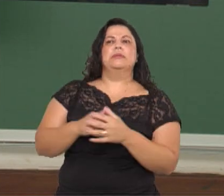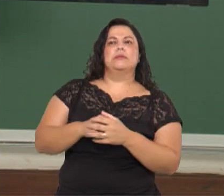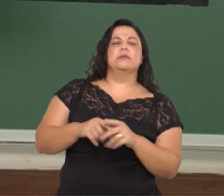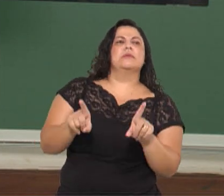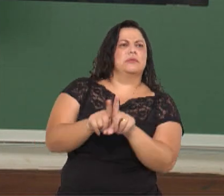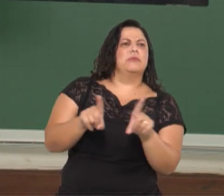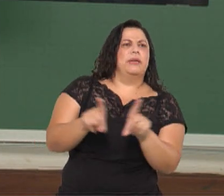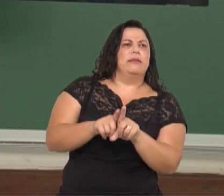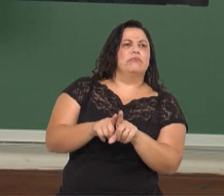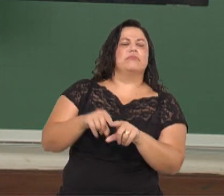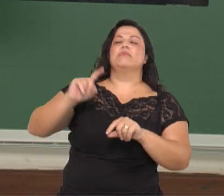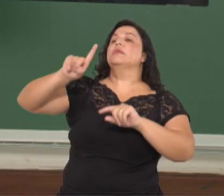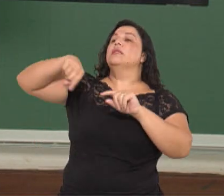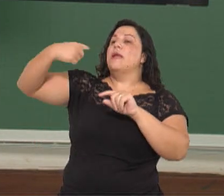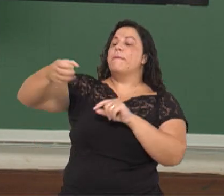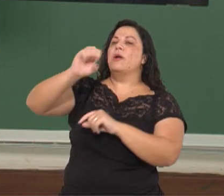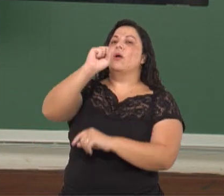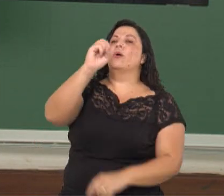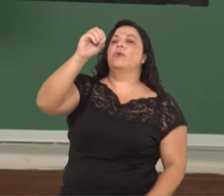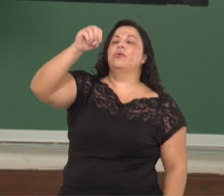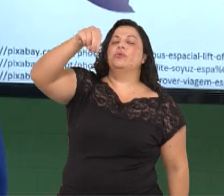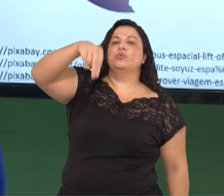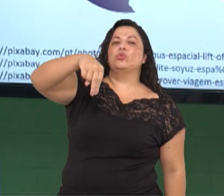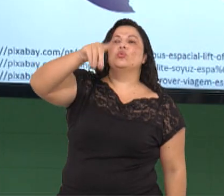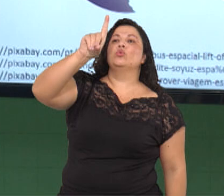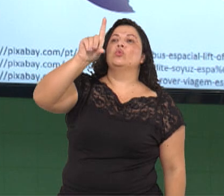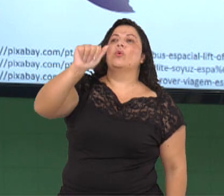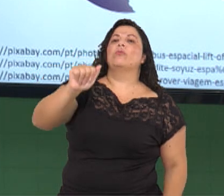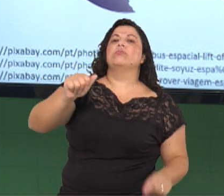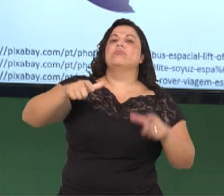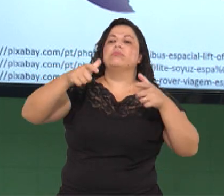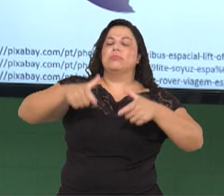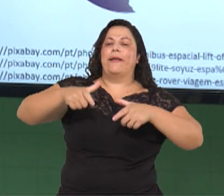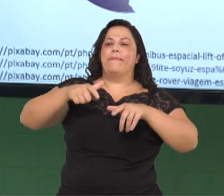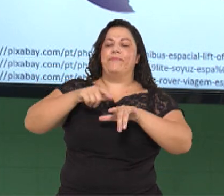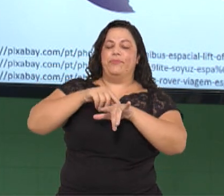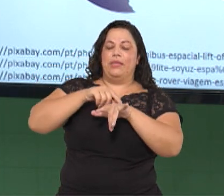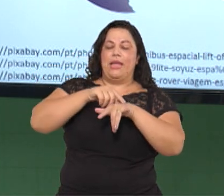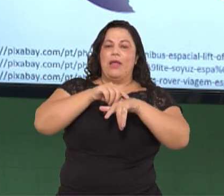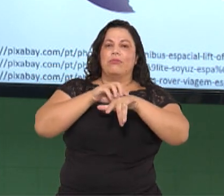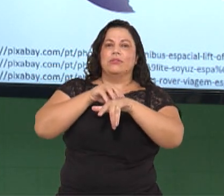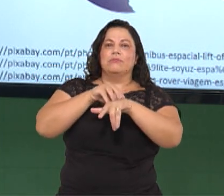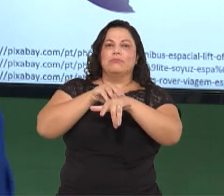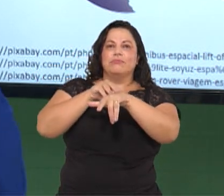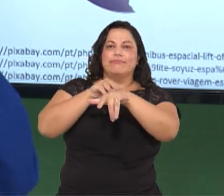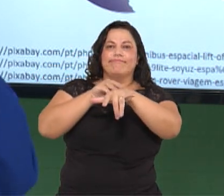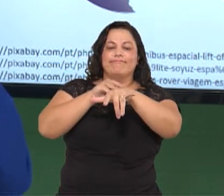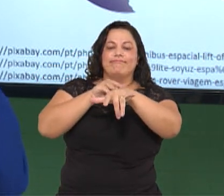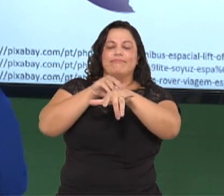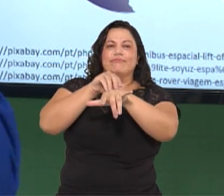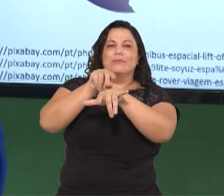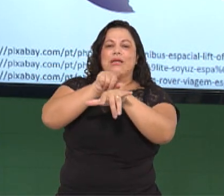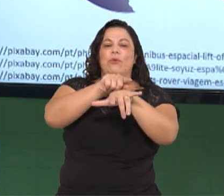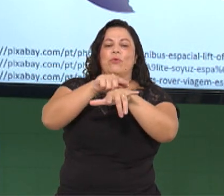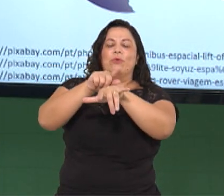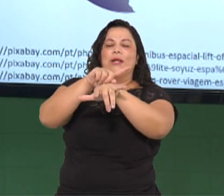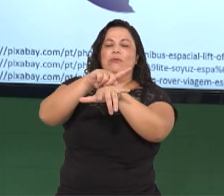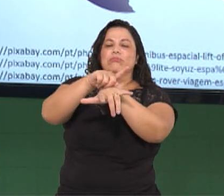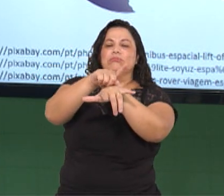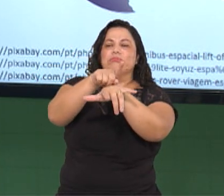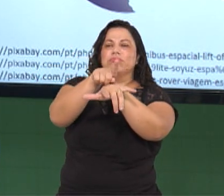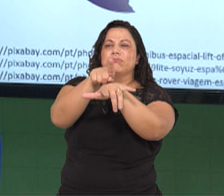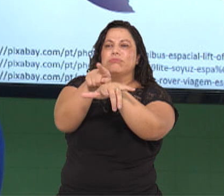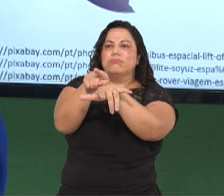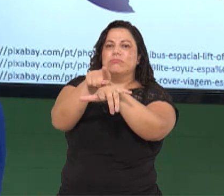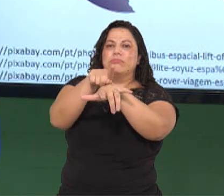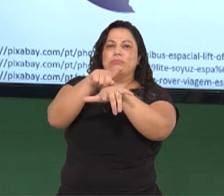sonda. Essa sonda, ela está em Marte. O que ela faz? Ela não é tripulada, não tem ninguém com ela. Ela é controlada aqui da Terra,